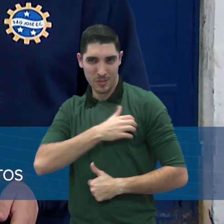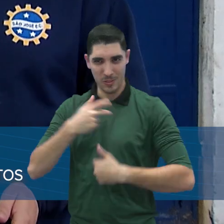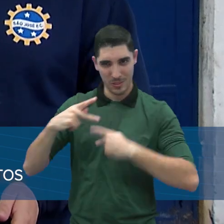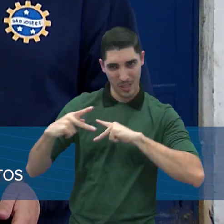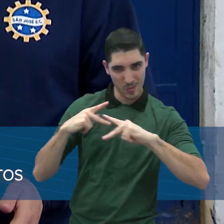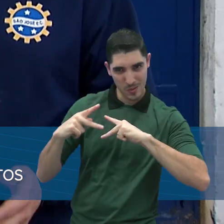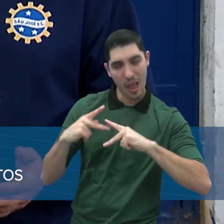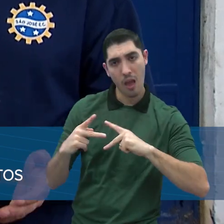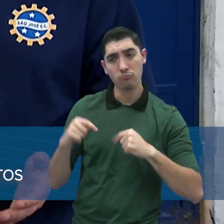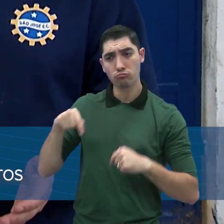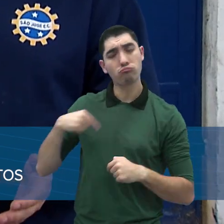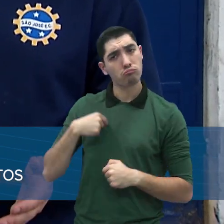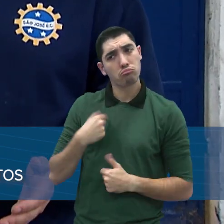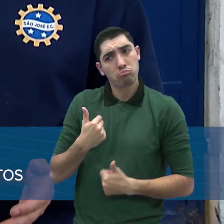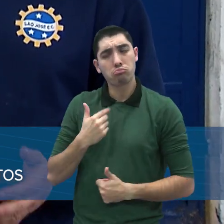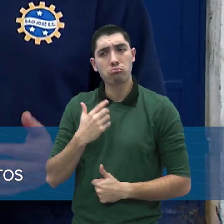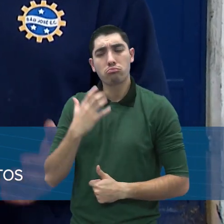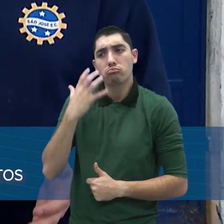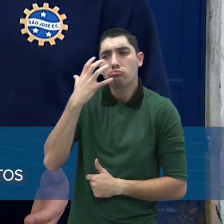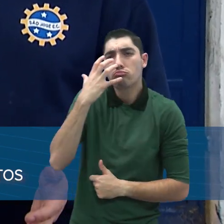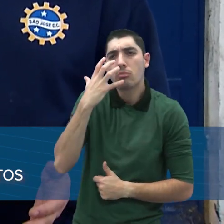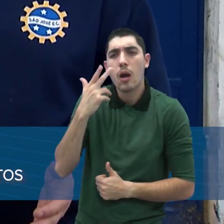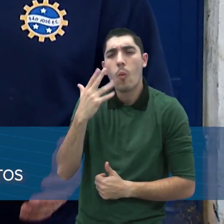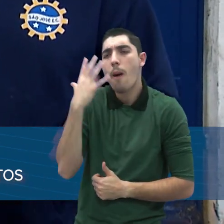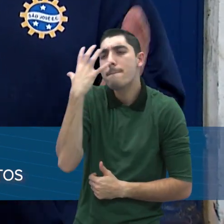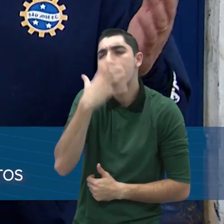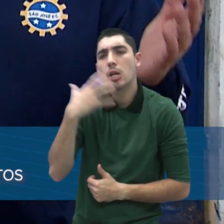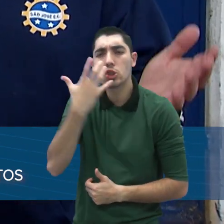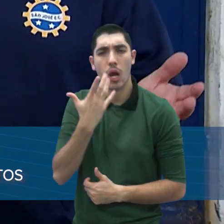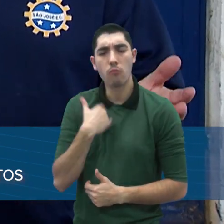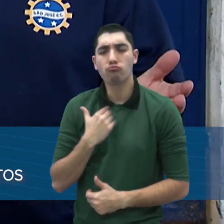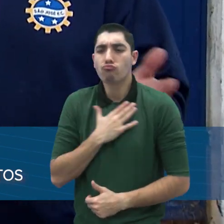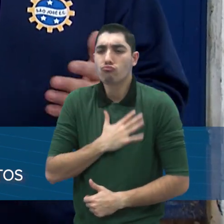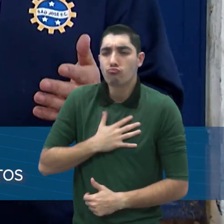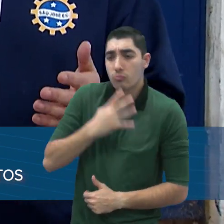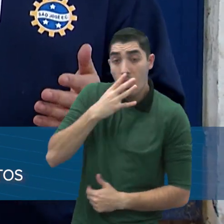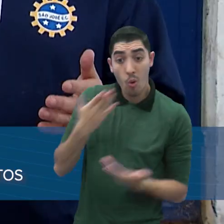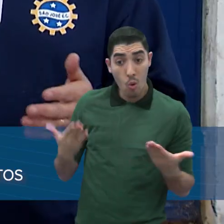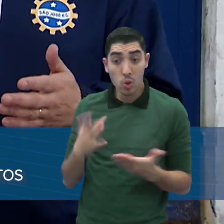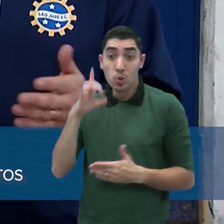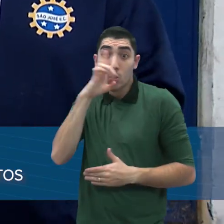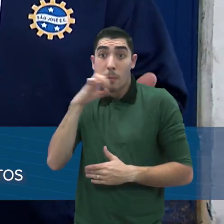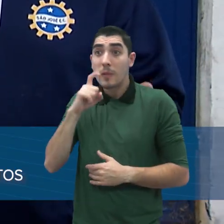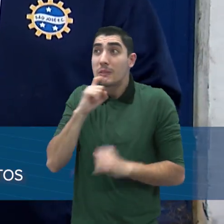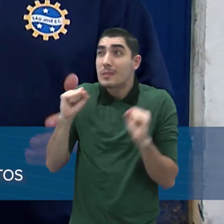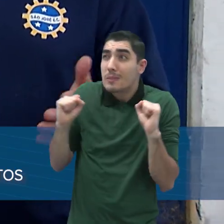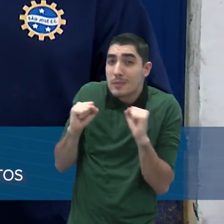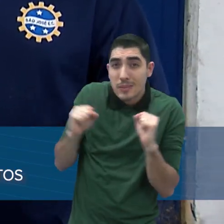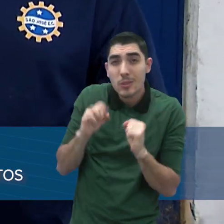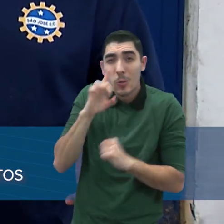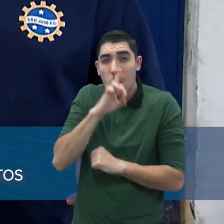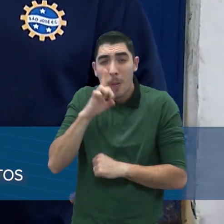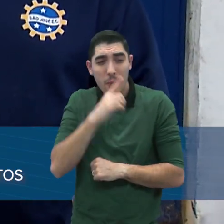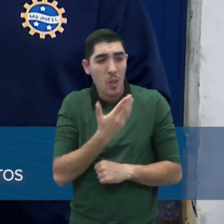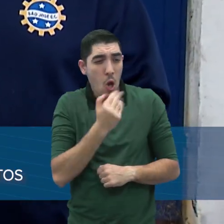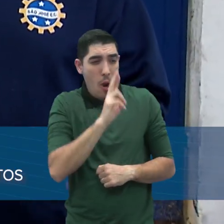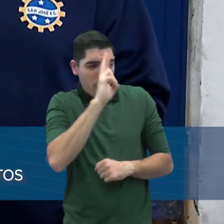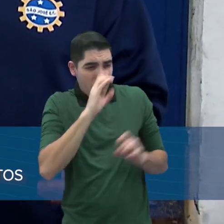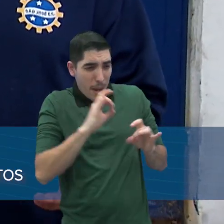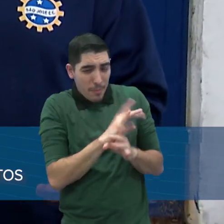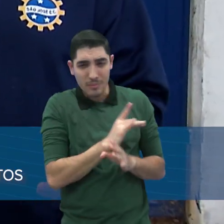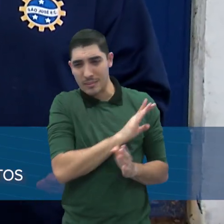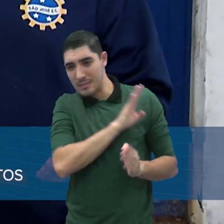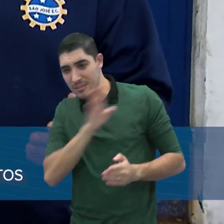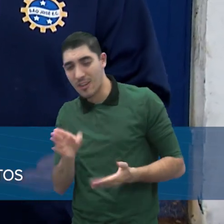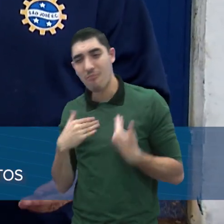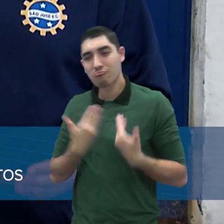São José, é uma paixão. É uma paixão, tanto que hoje num domingo frio, né, clima frio, domingo depois do almoço, a gente